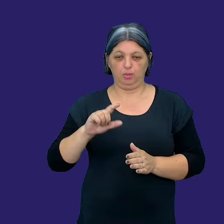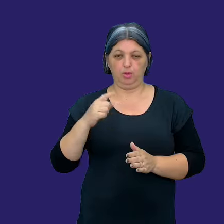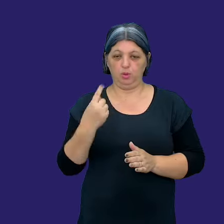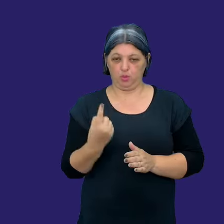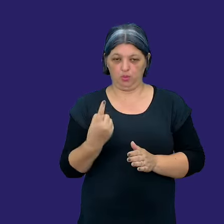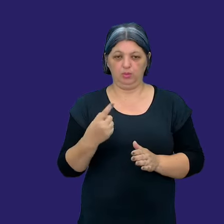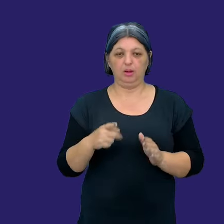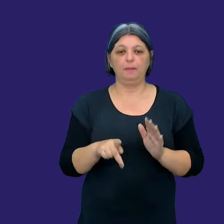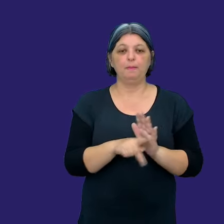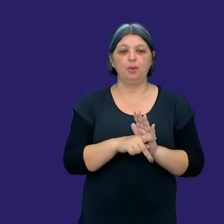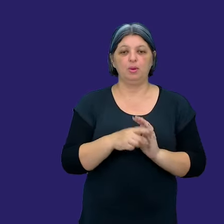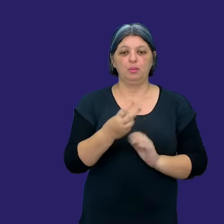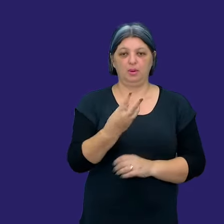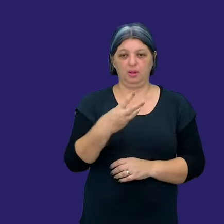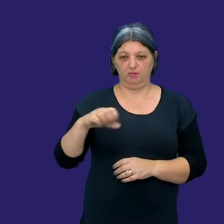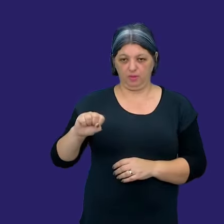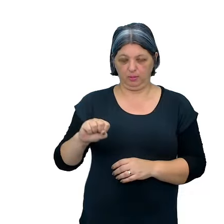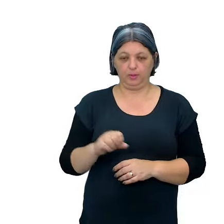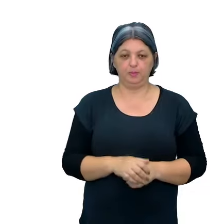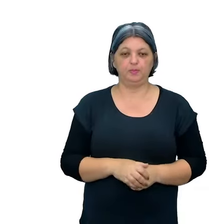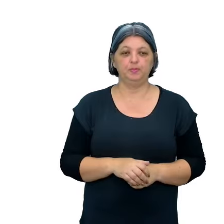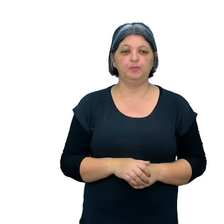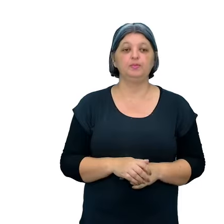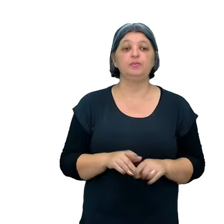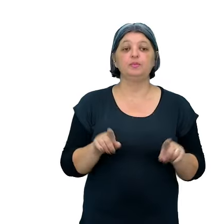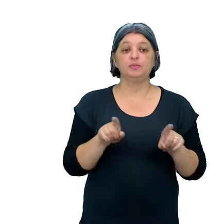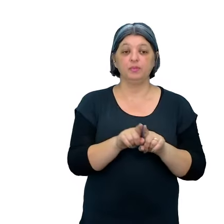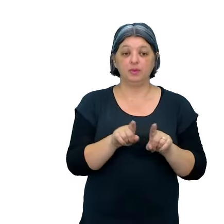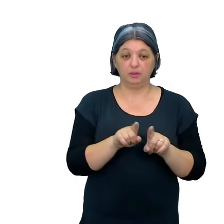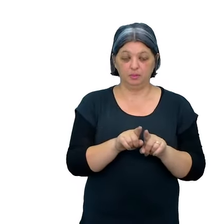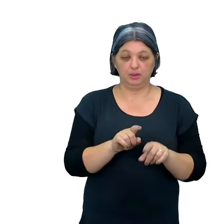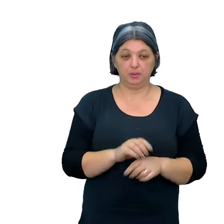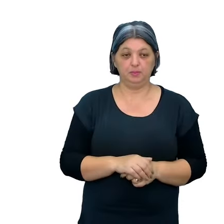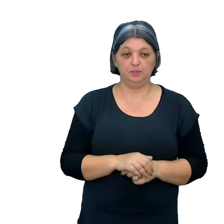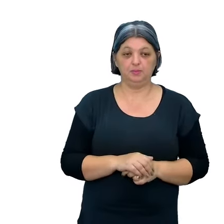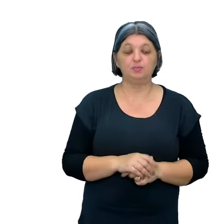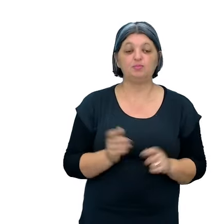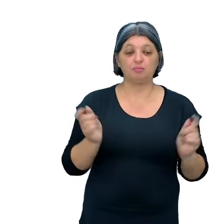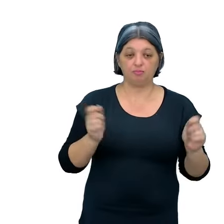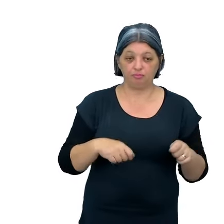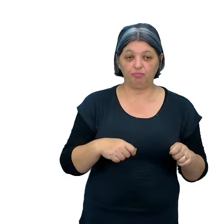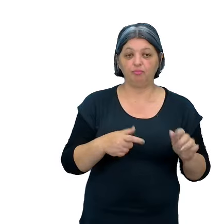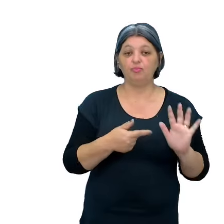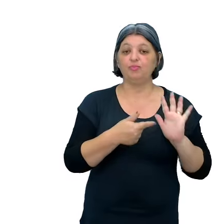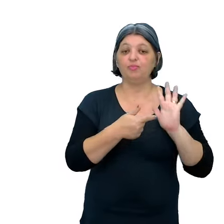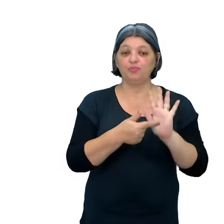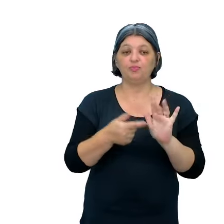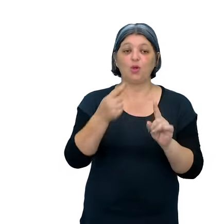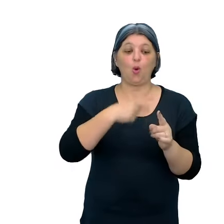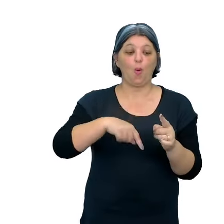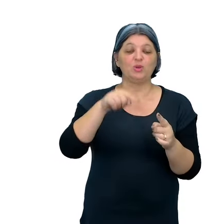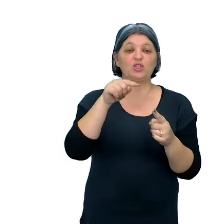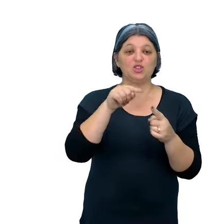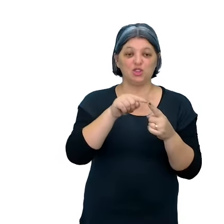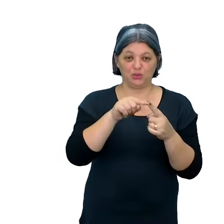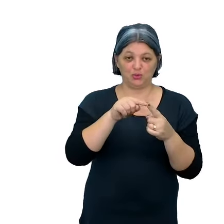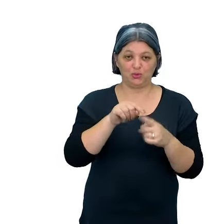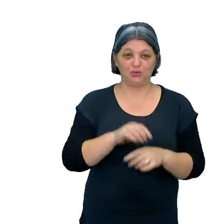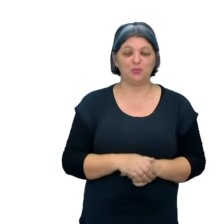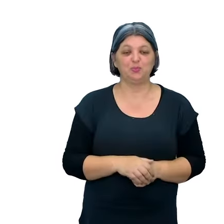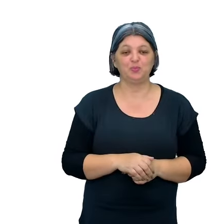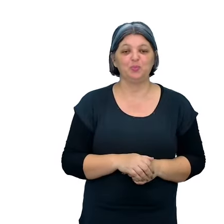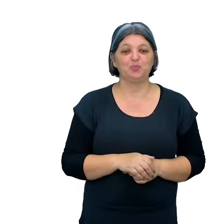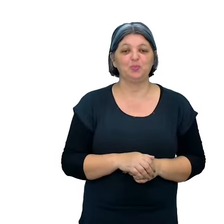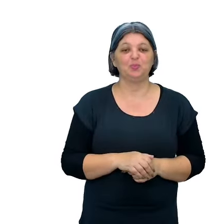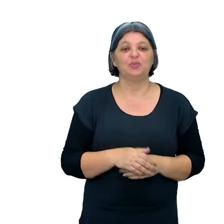tá bom? Aí, também, é possível aqui agora, nós vamos abordar os objetivos desse